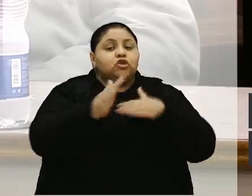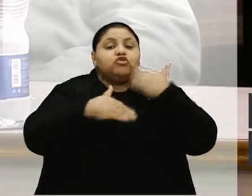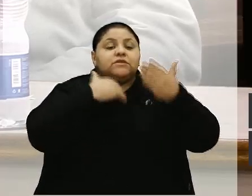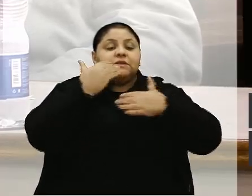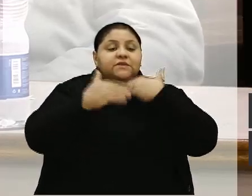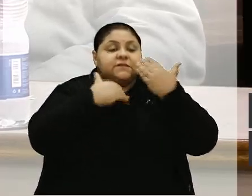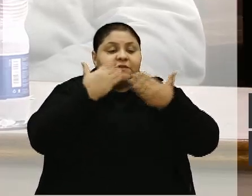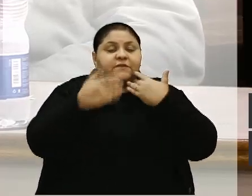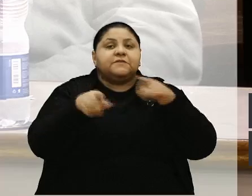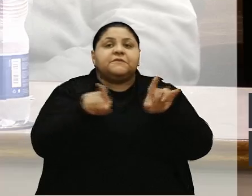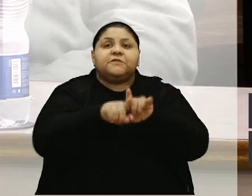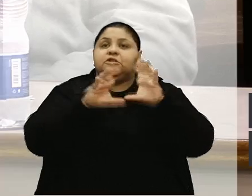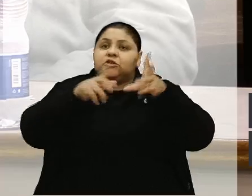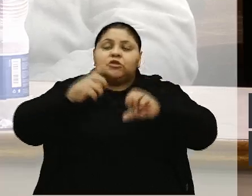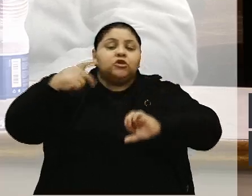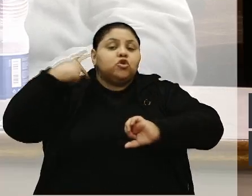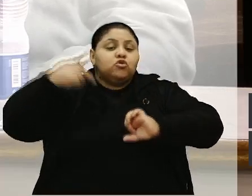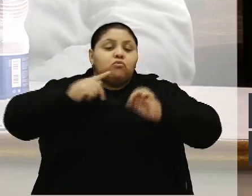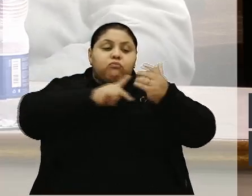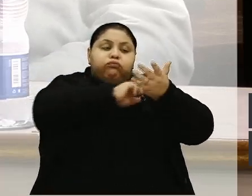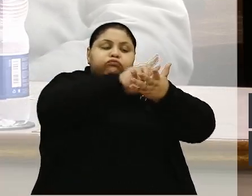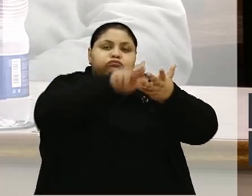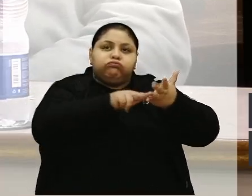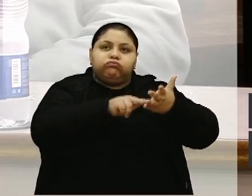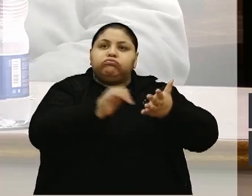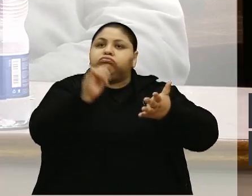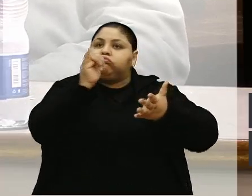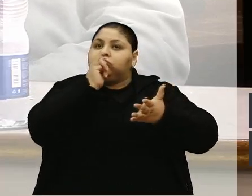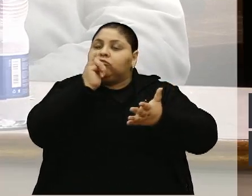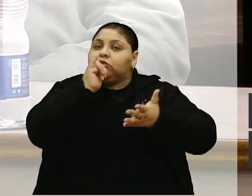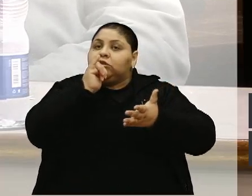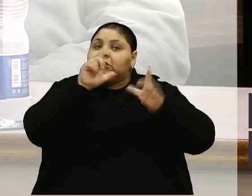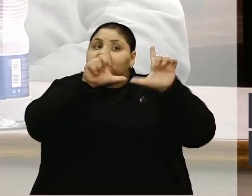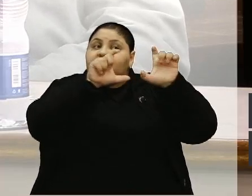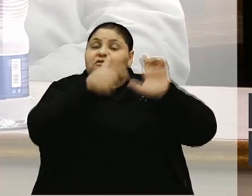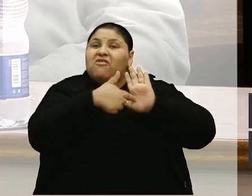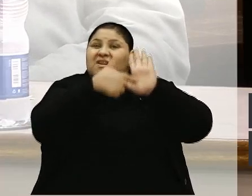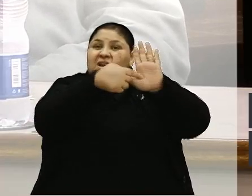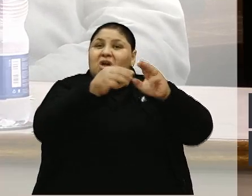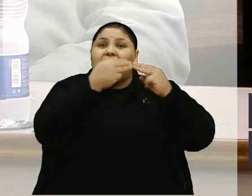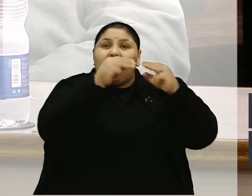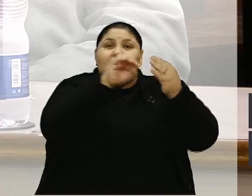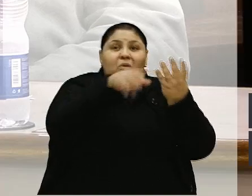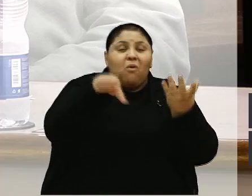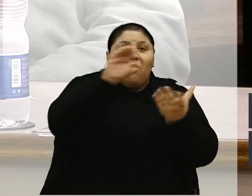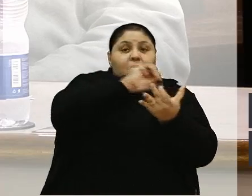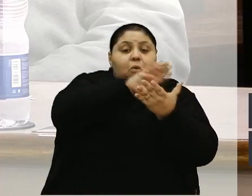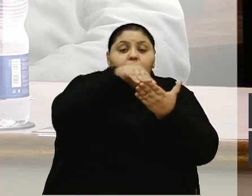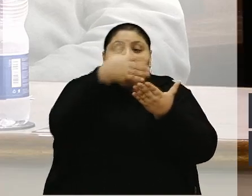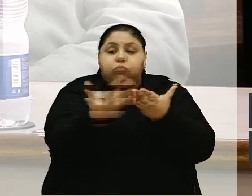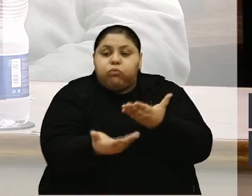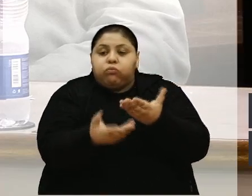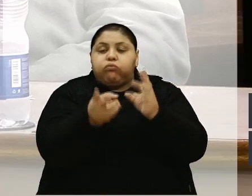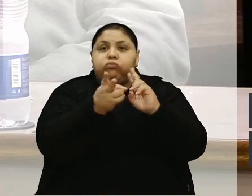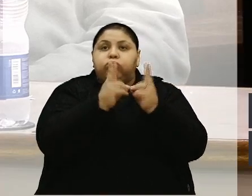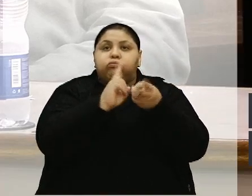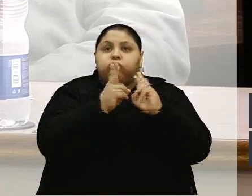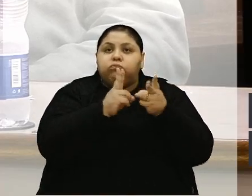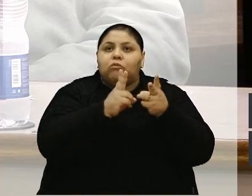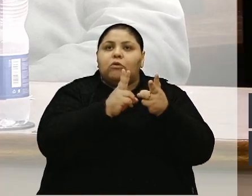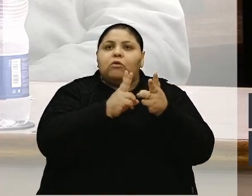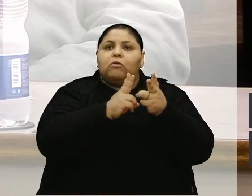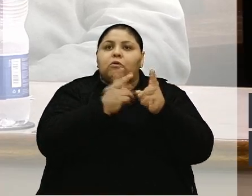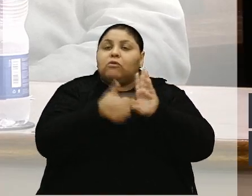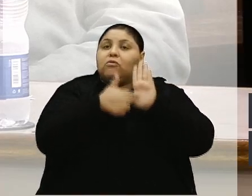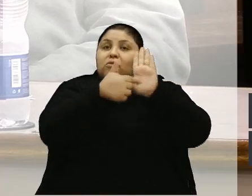faz, que muitos outros vereadores têm diversos. E exemplo da foto que eu mostrei hoje de manhã, um caminhão da Codeca caiu, uma van levando os trabalhadores. Isso